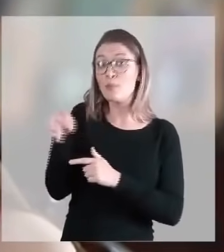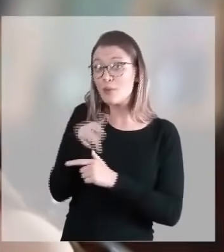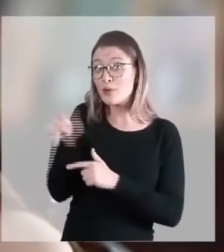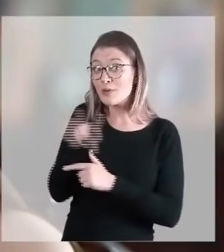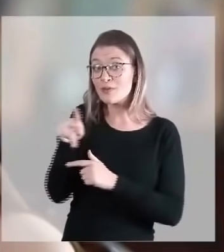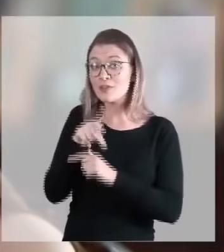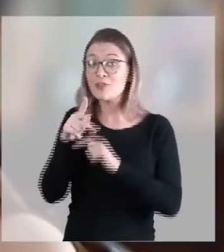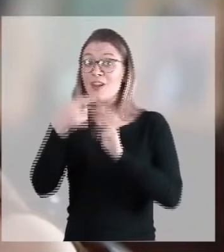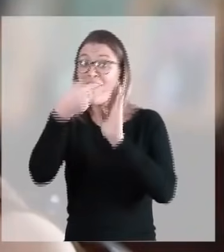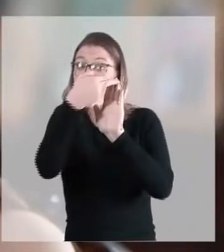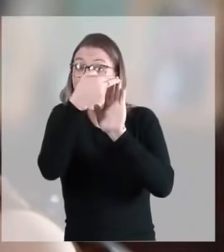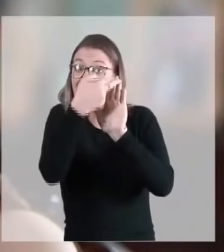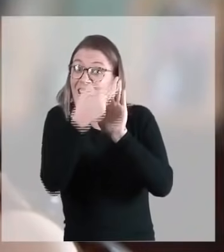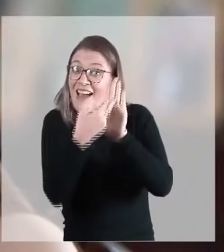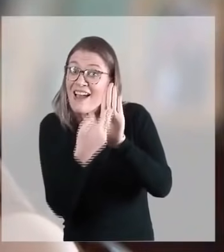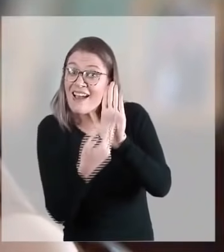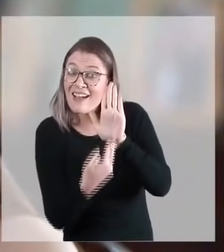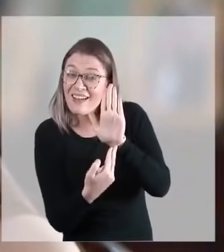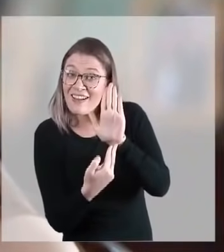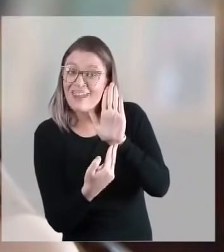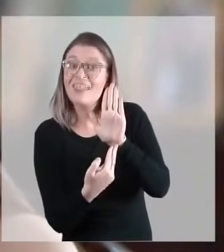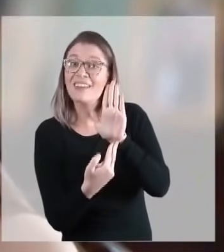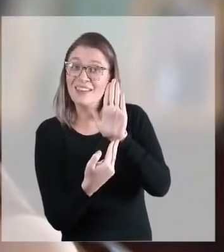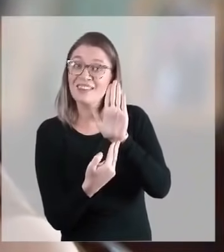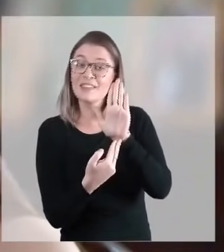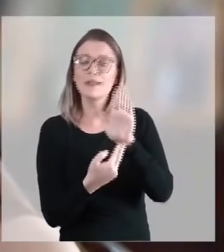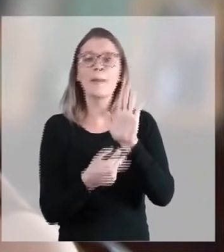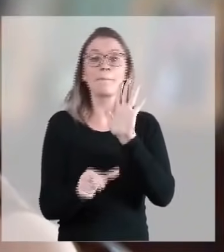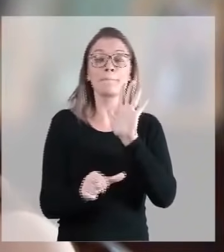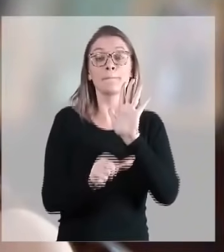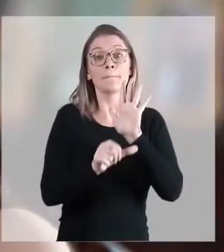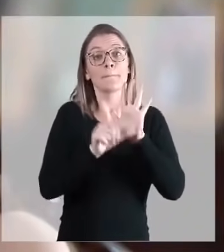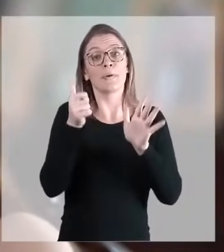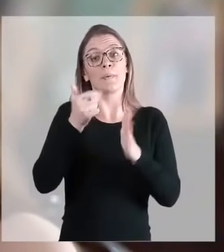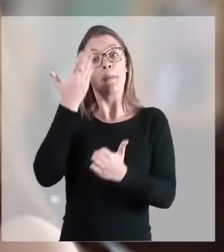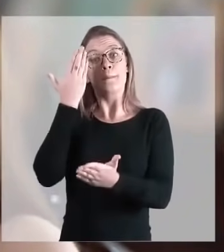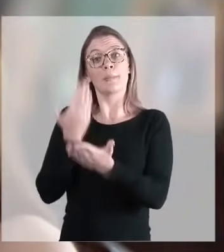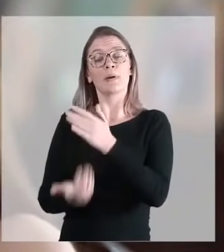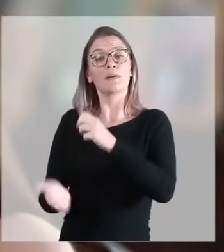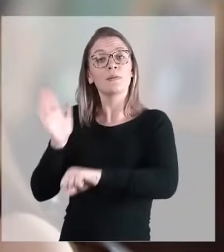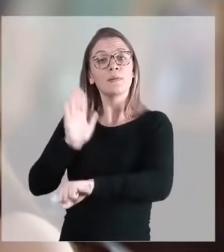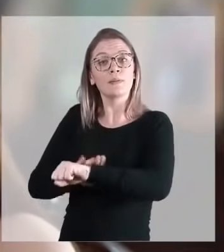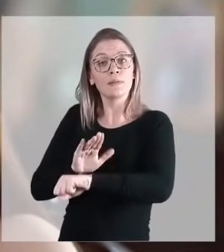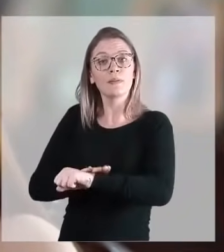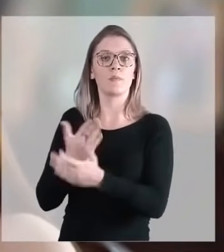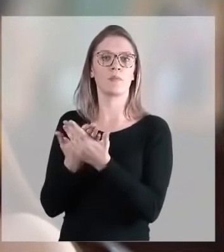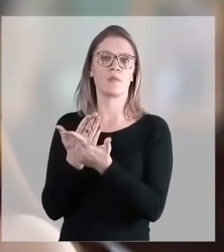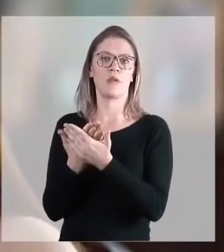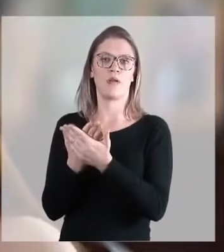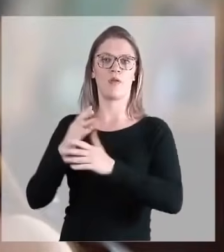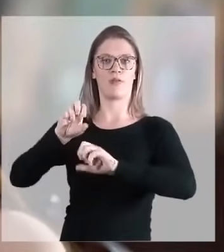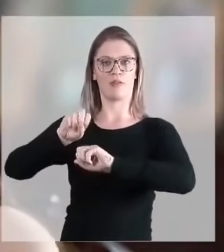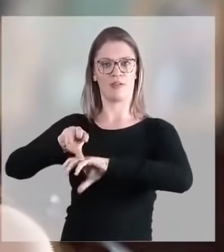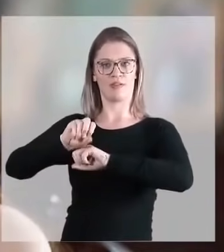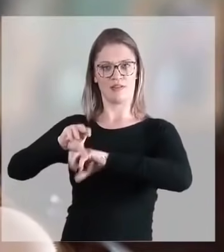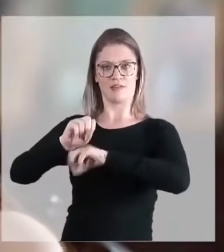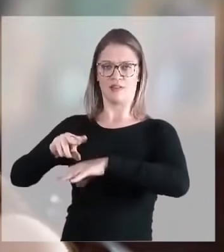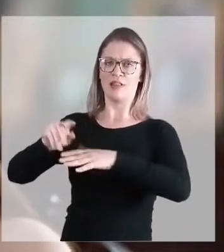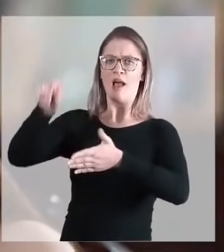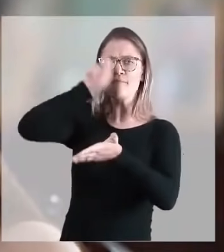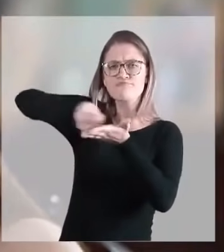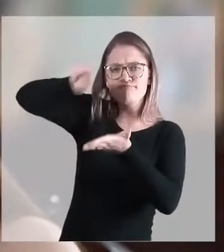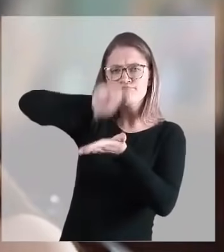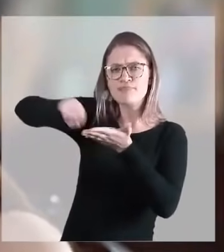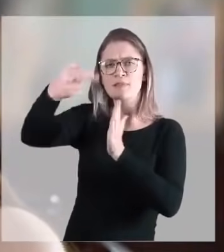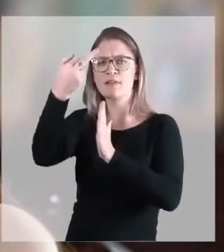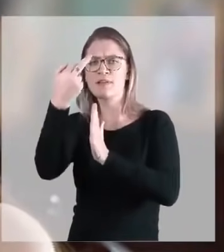de redação. Num primeiro momento, ela perdeu o tempo da sua aula, que seria para ensinar os alunos a redigirem uma boa